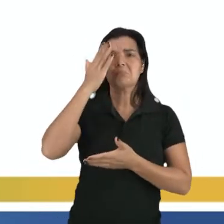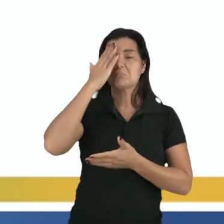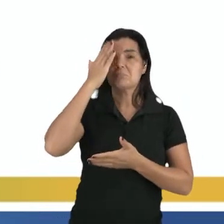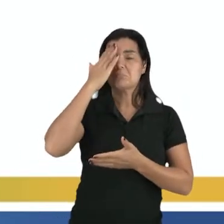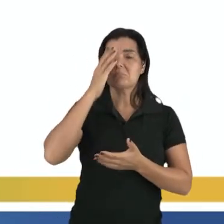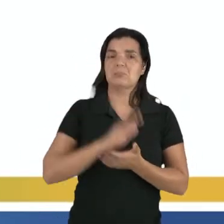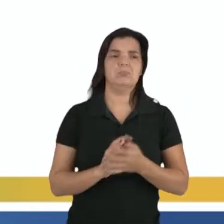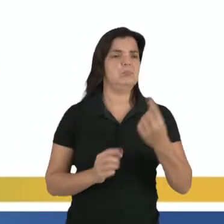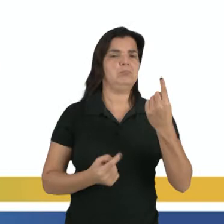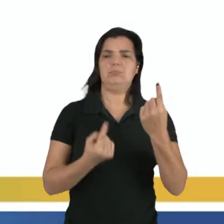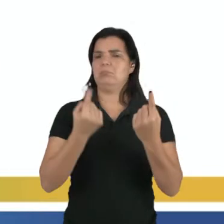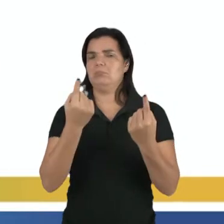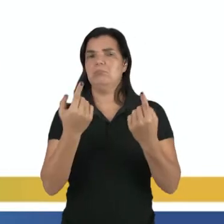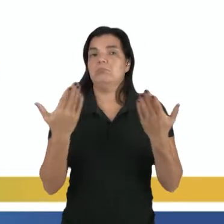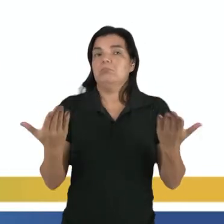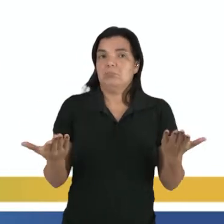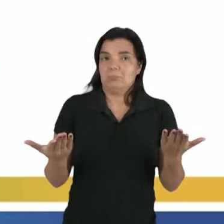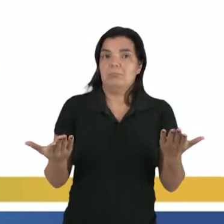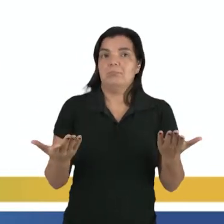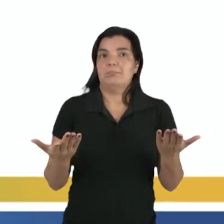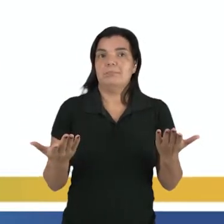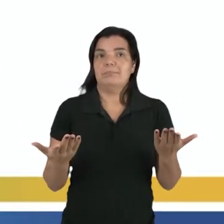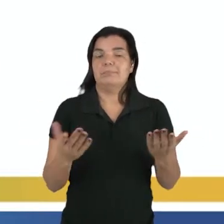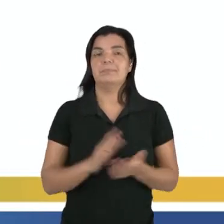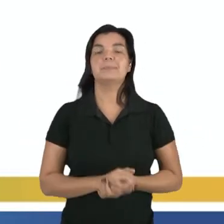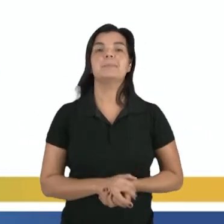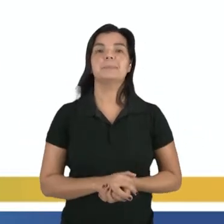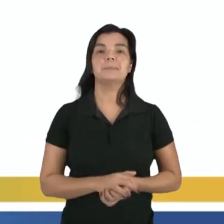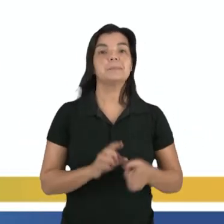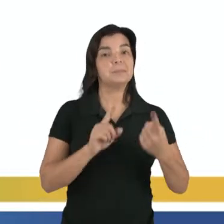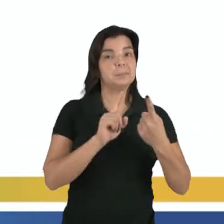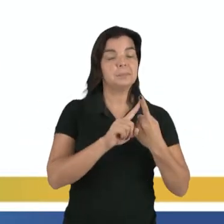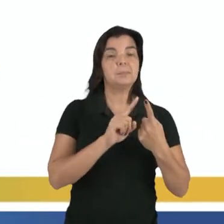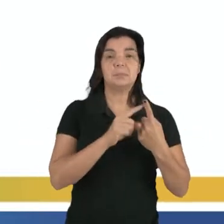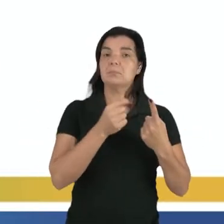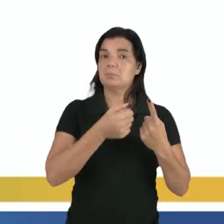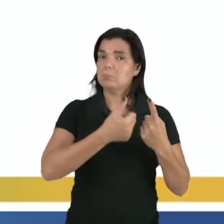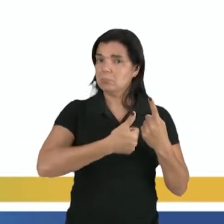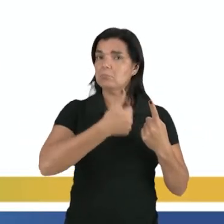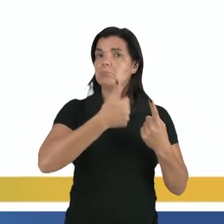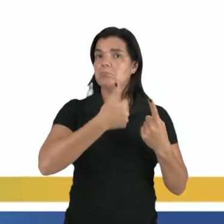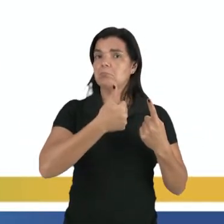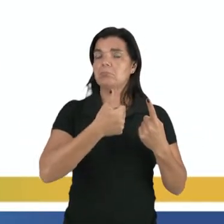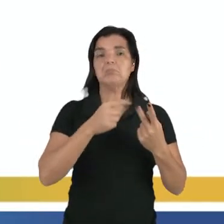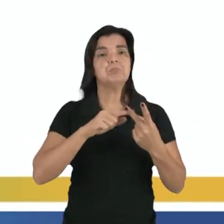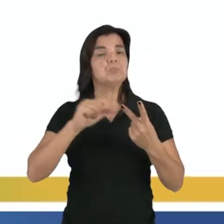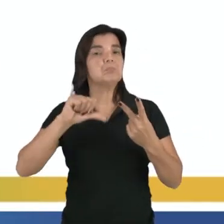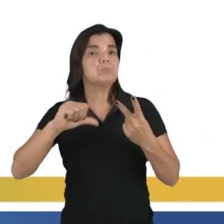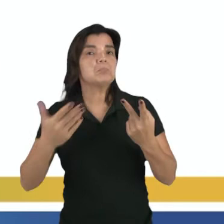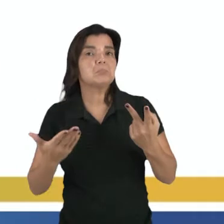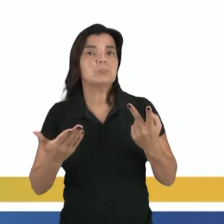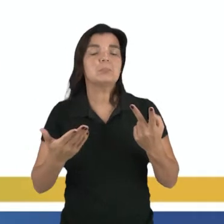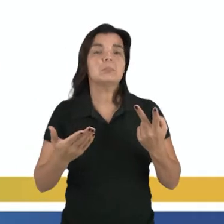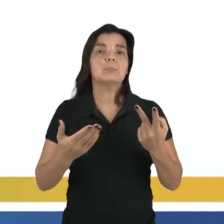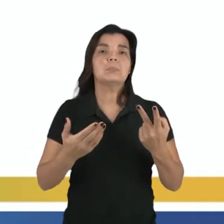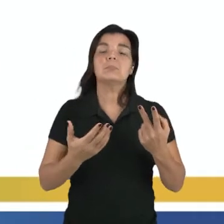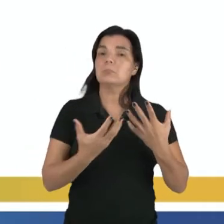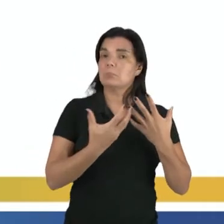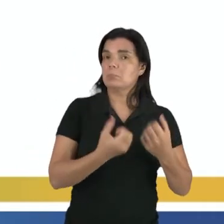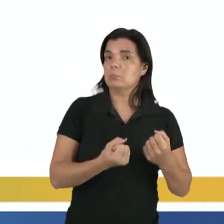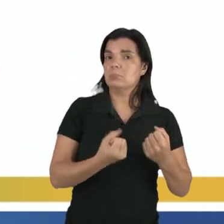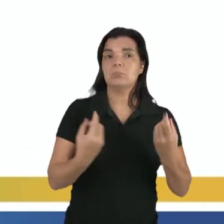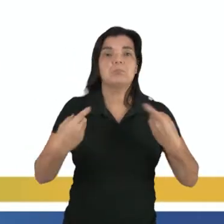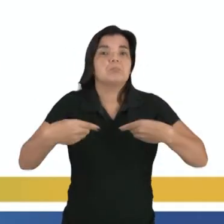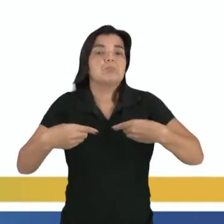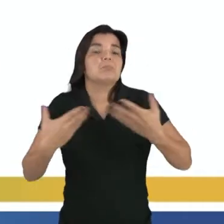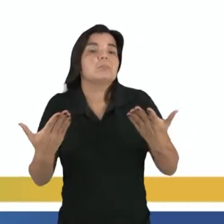conseguir identificar. Qual o posicionamento dessa pessoa? É positiva? É negativa? Está a